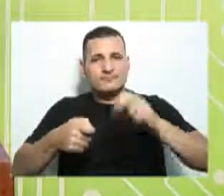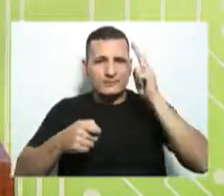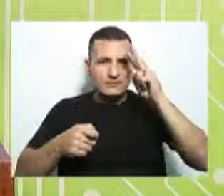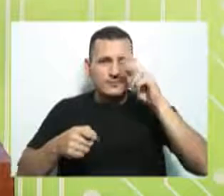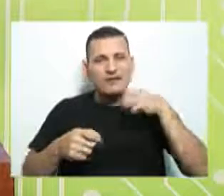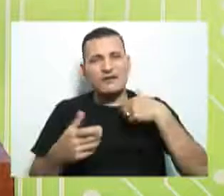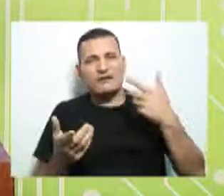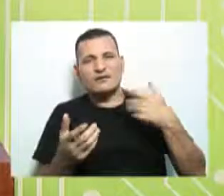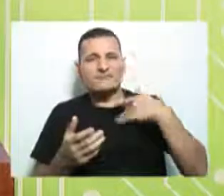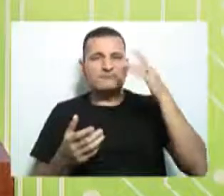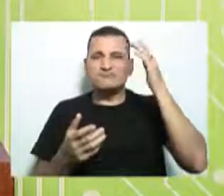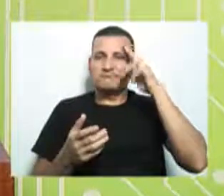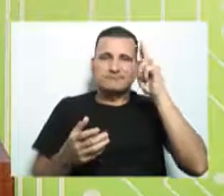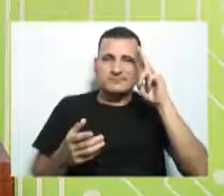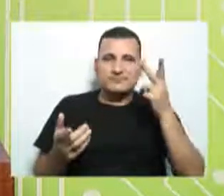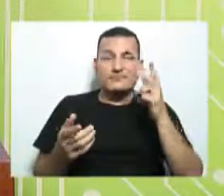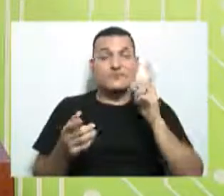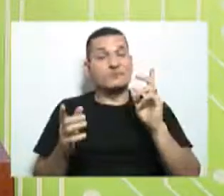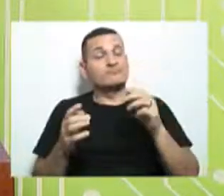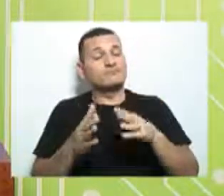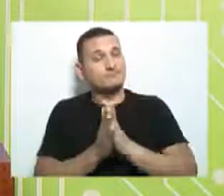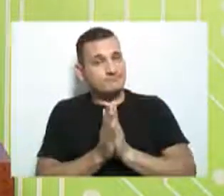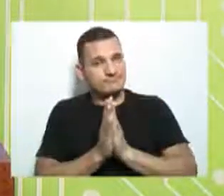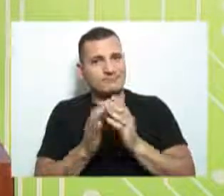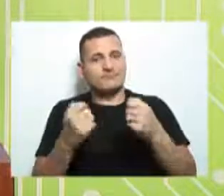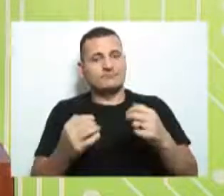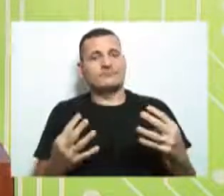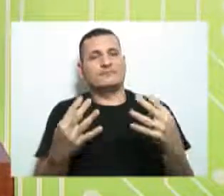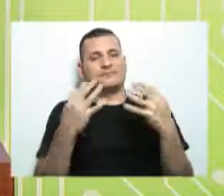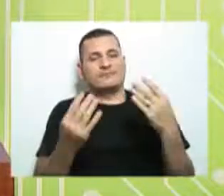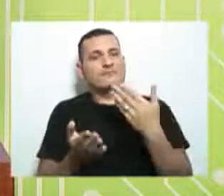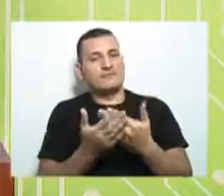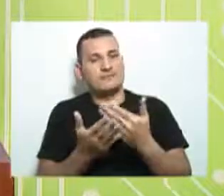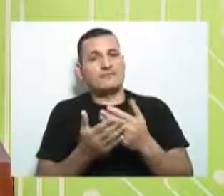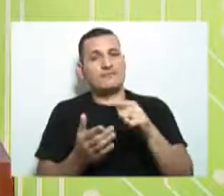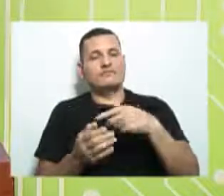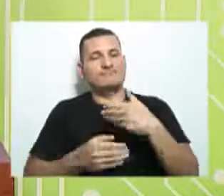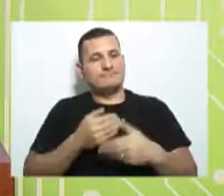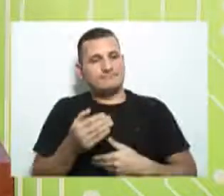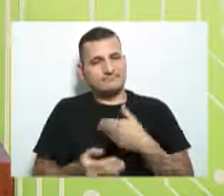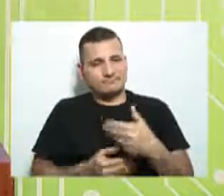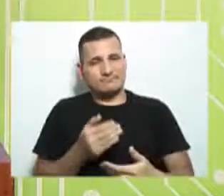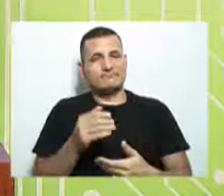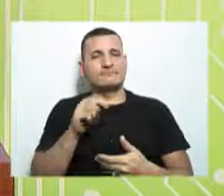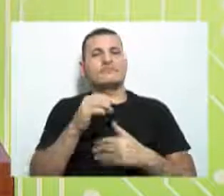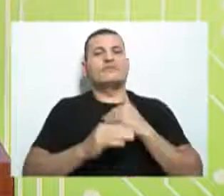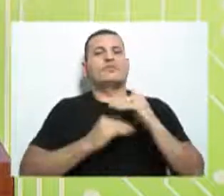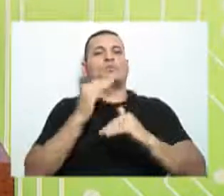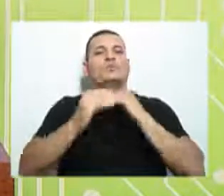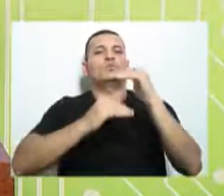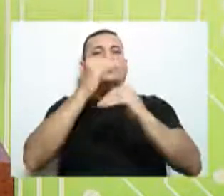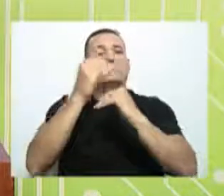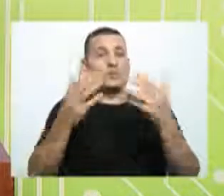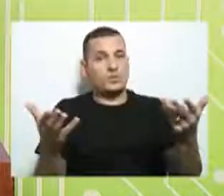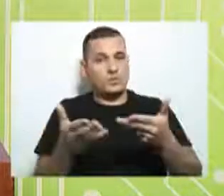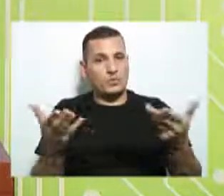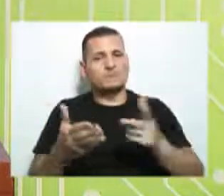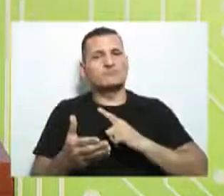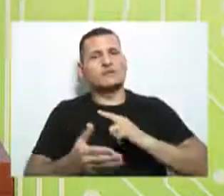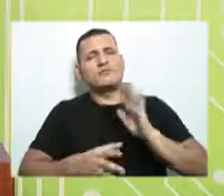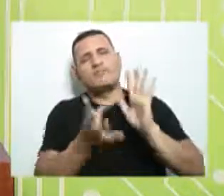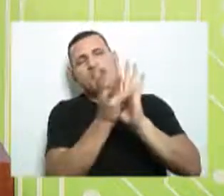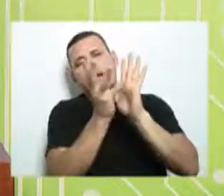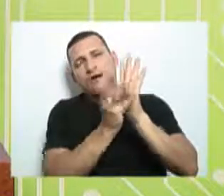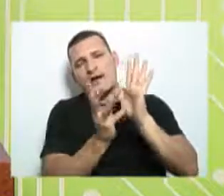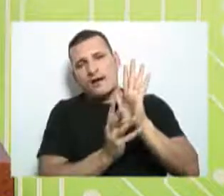Professor, não lembro não, professor. Por favor, nós temos que ter atenção nas nossas aulas. É um processo evolutivo. Hoje mesmo nós temos muito material